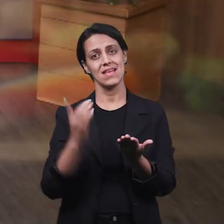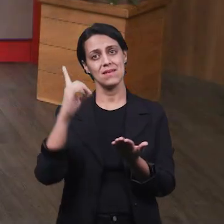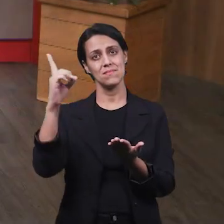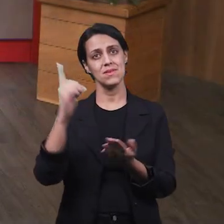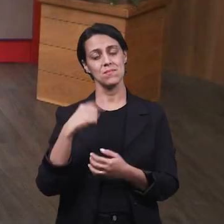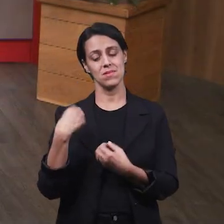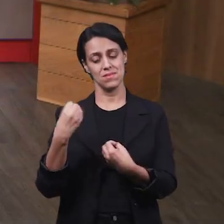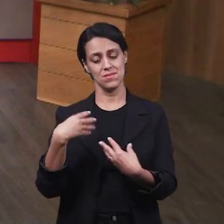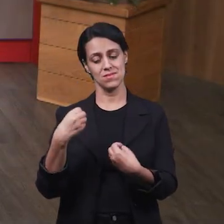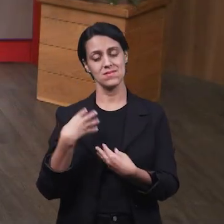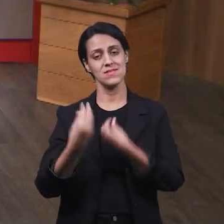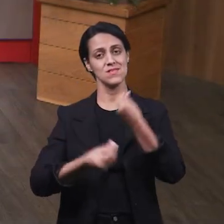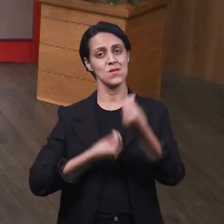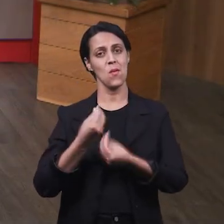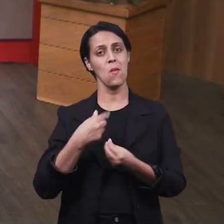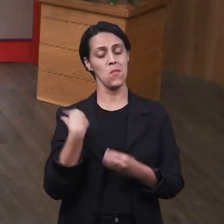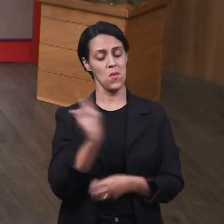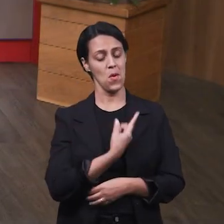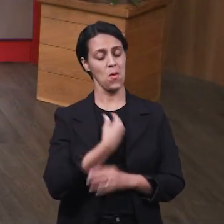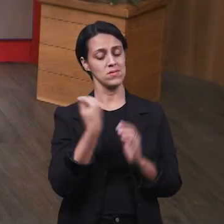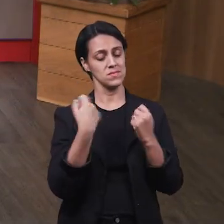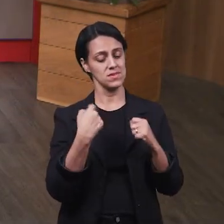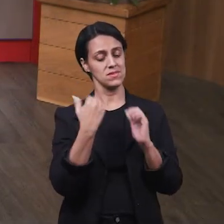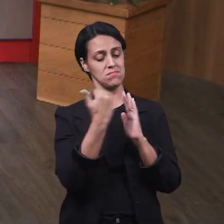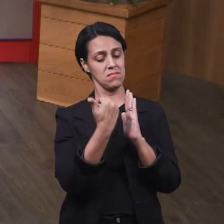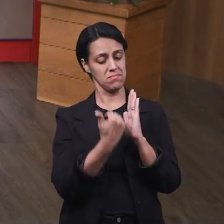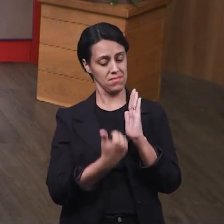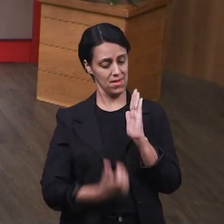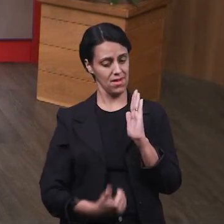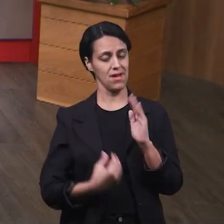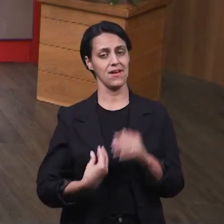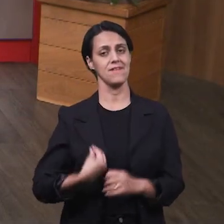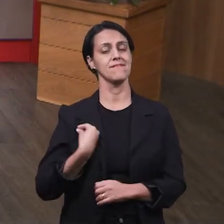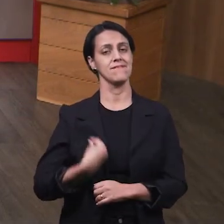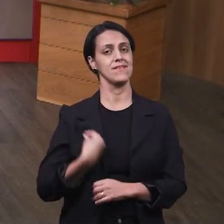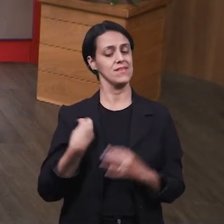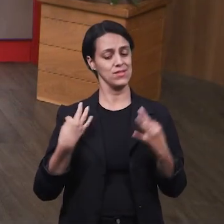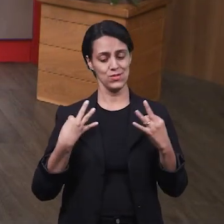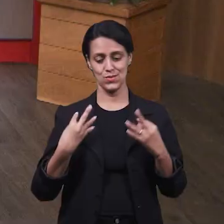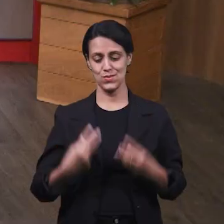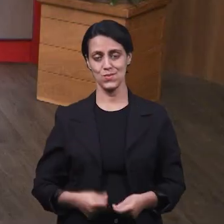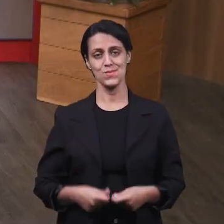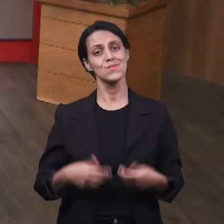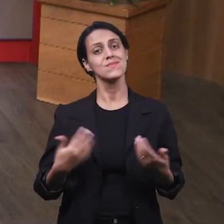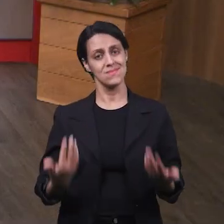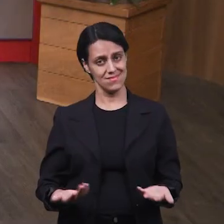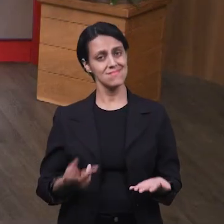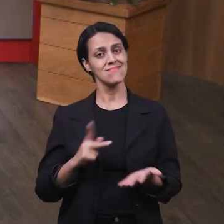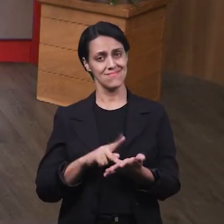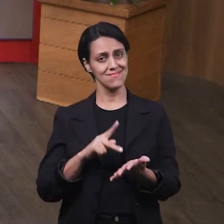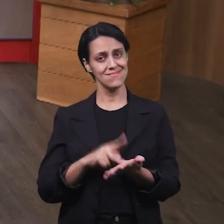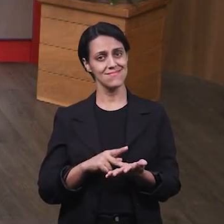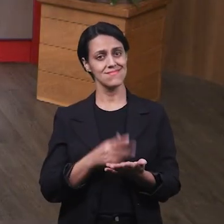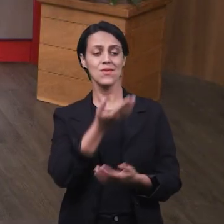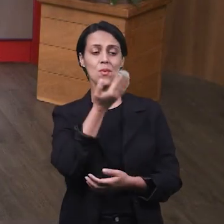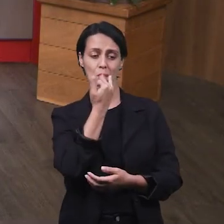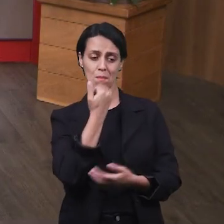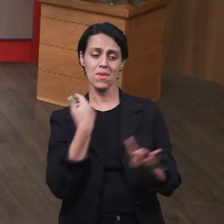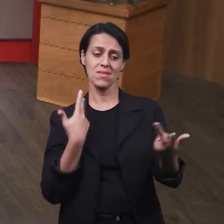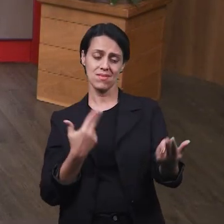nos ensina cada dia a sermos organizados e em tudo na nossa vida. E por que também não com os